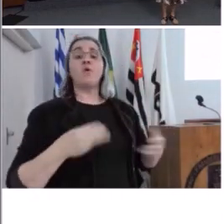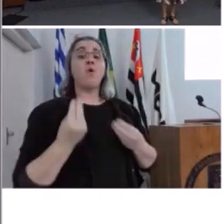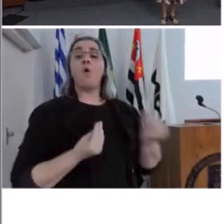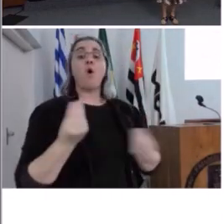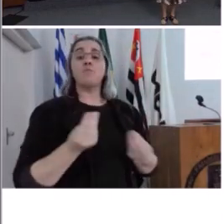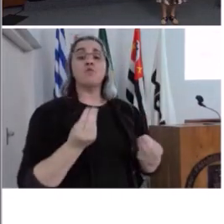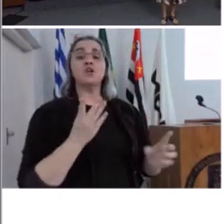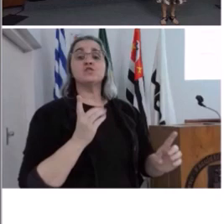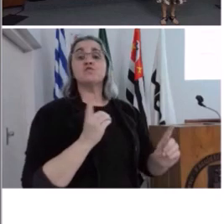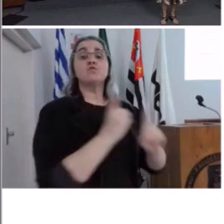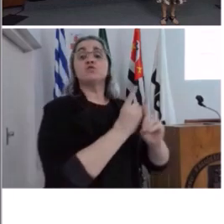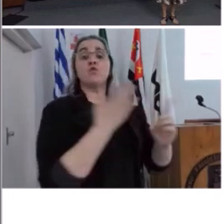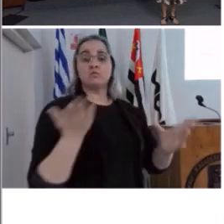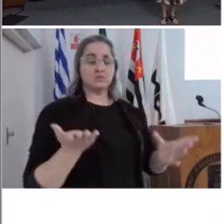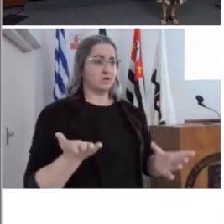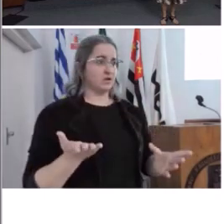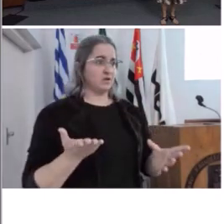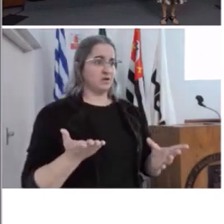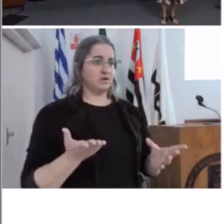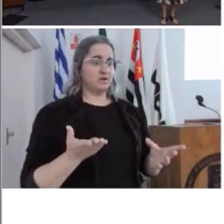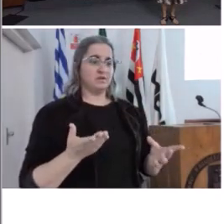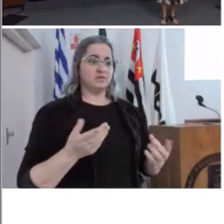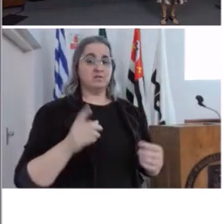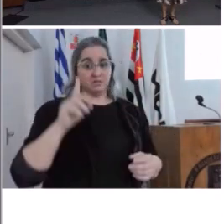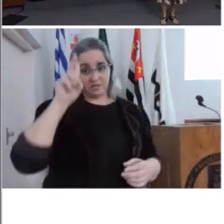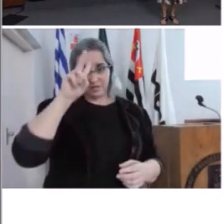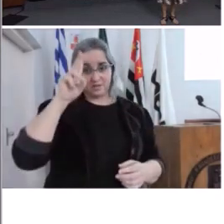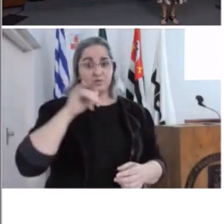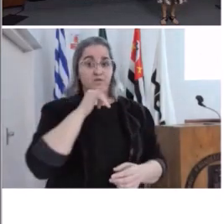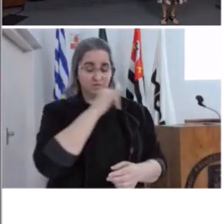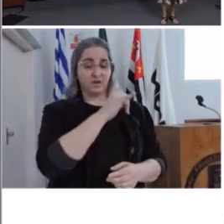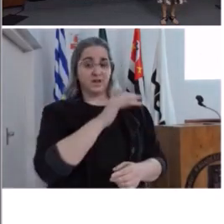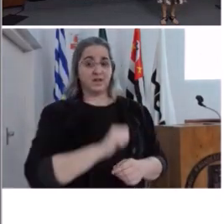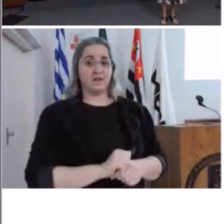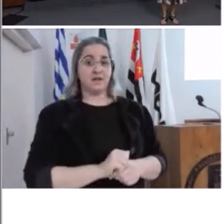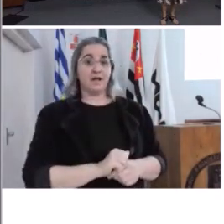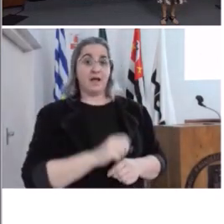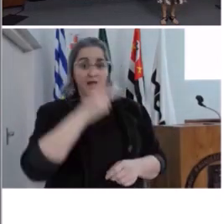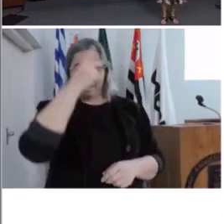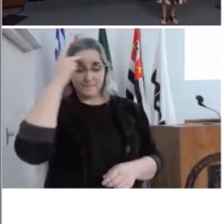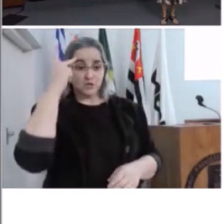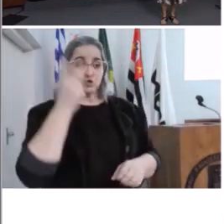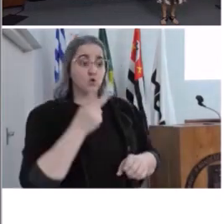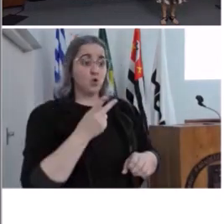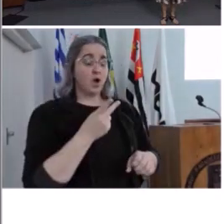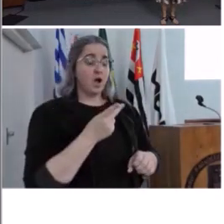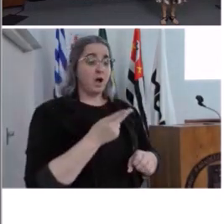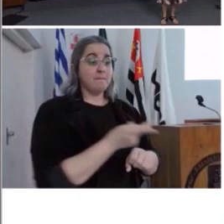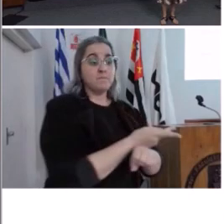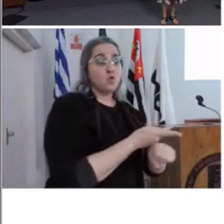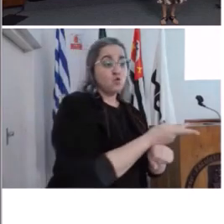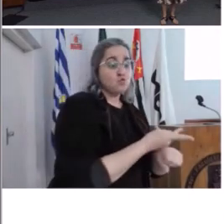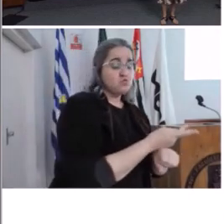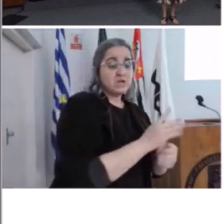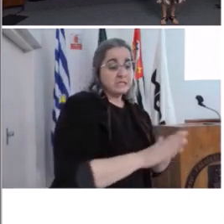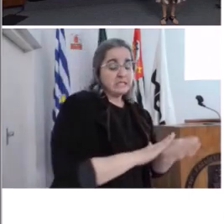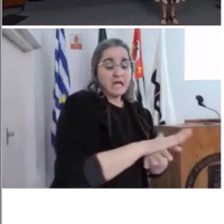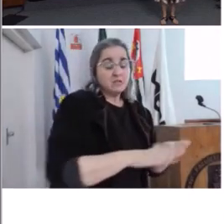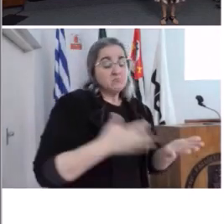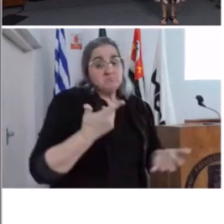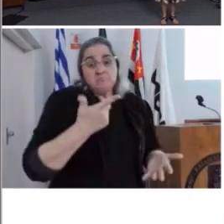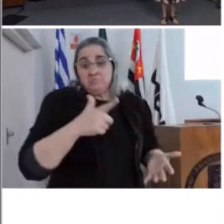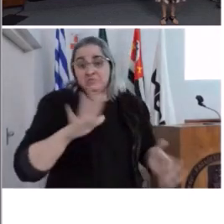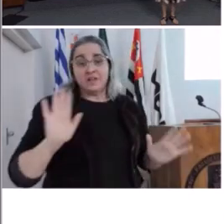tenho, como eu já falei essa semana tanto, né, oferta e demanda, vocês vão lembrar o que significa, né, gente? Se não tem oferta, se você